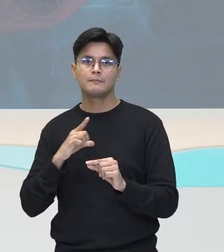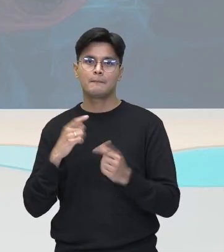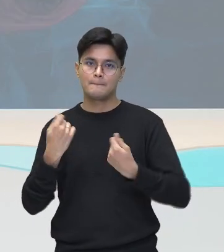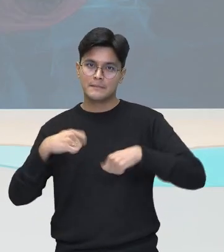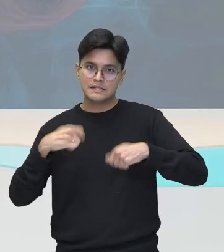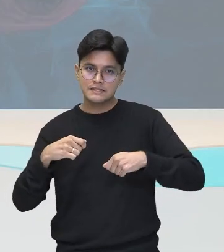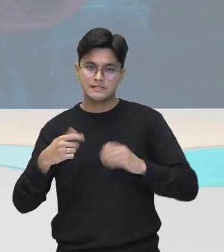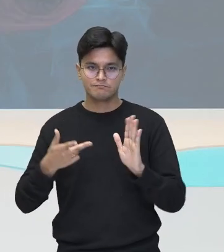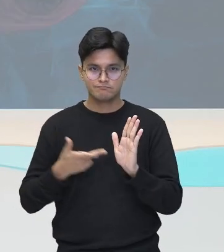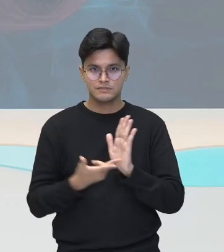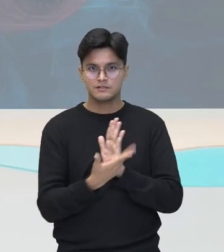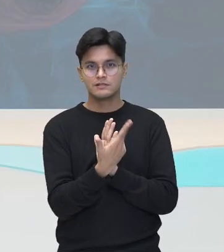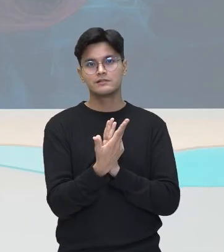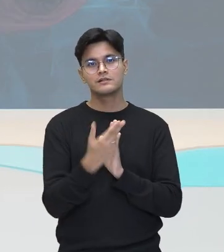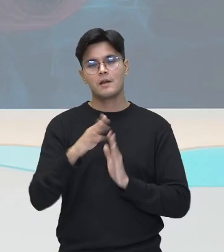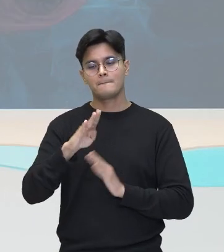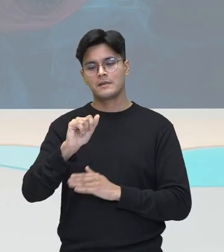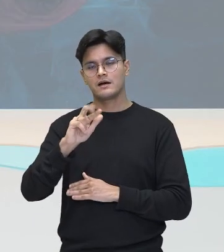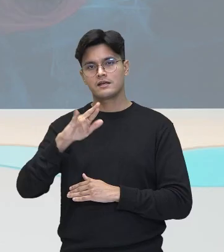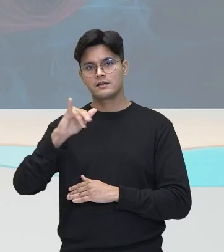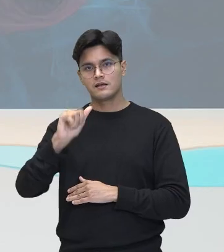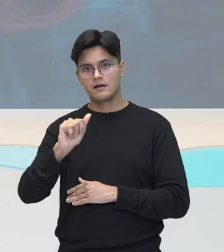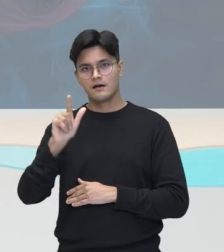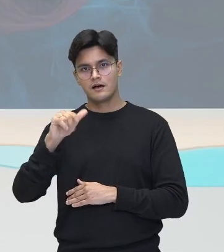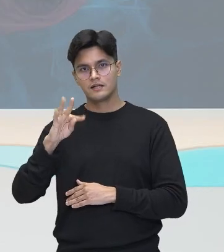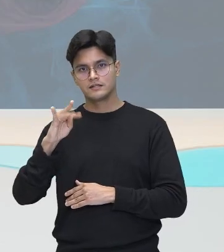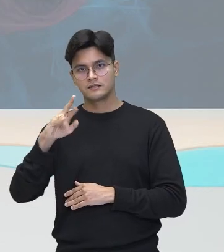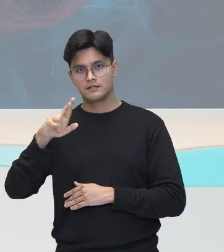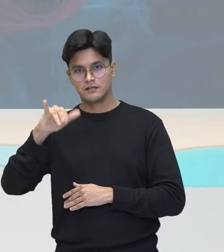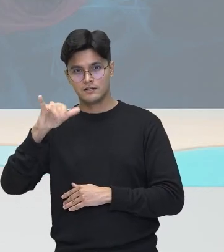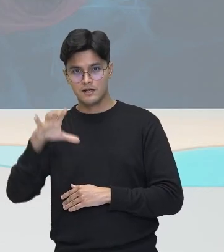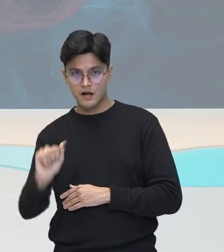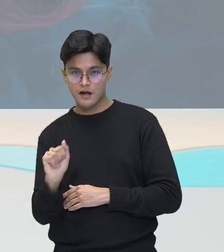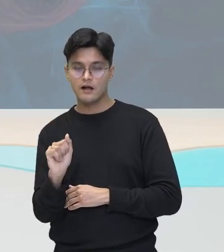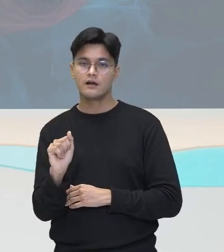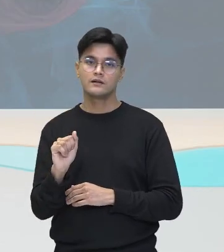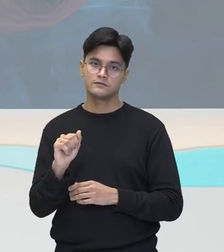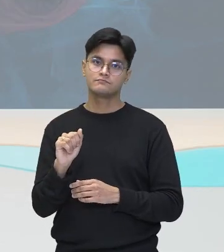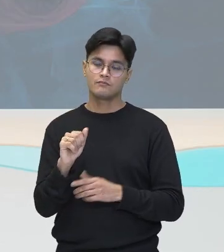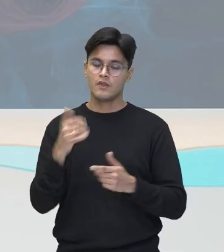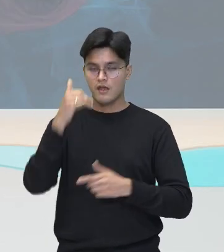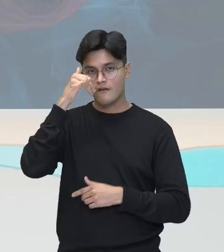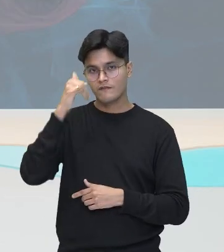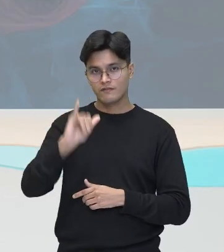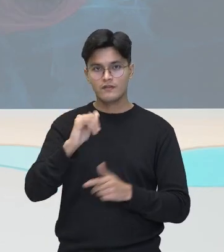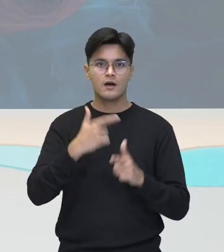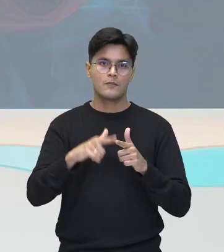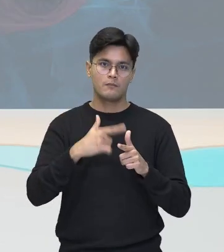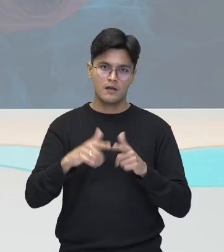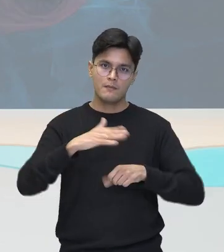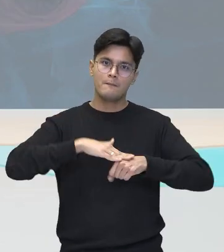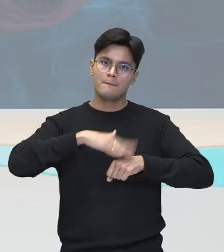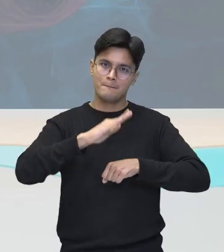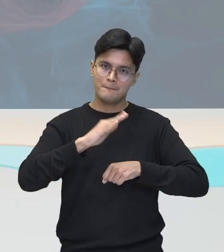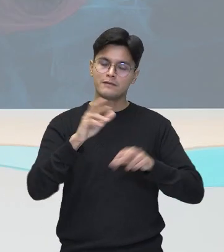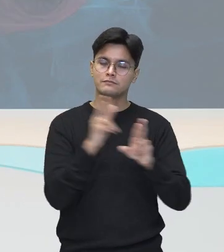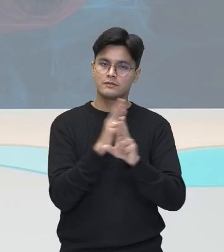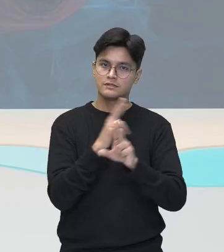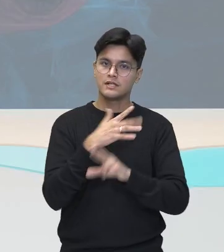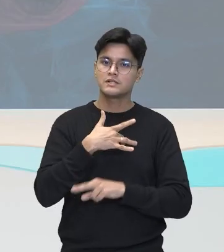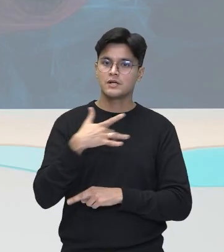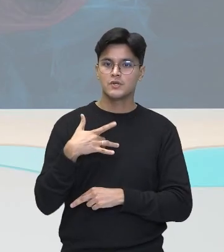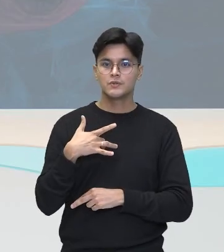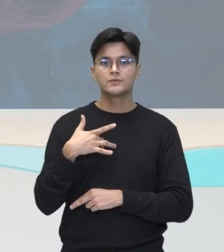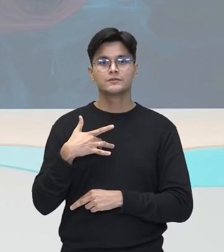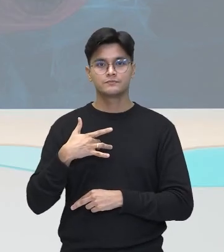para fazer uma bariátrica, algo parecido, para poder não ter problemas sérios de saúde, como acontece aí,